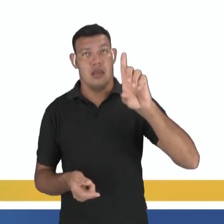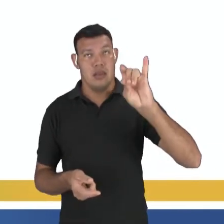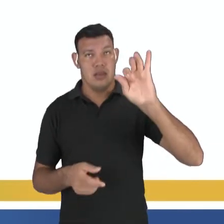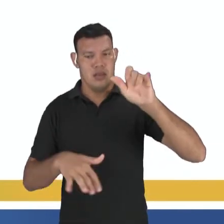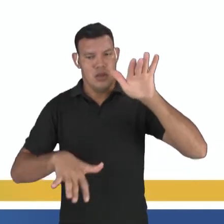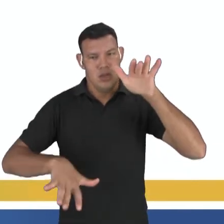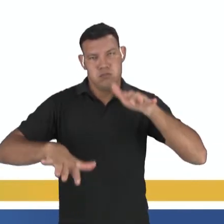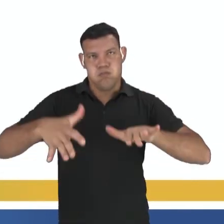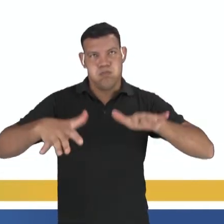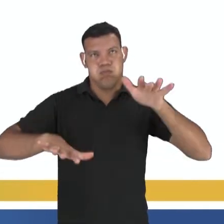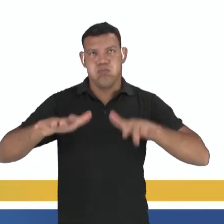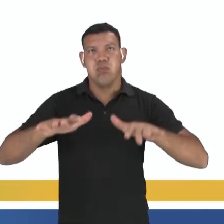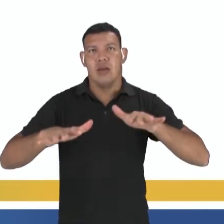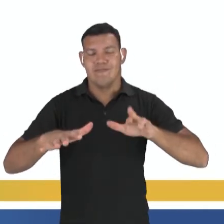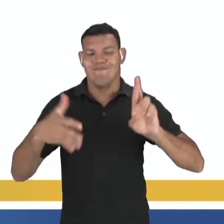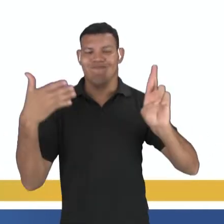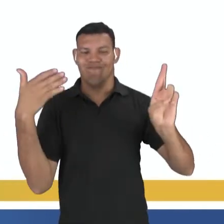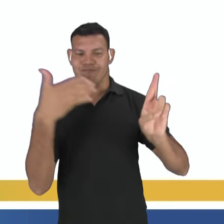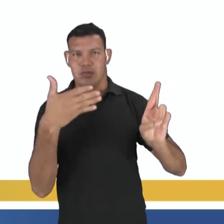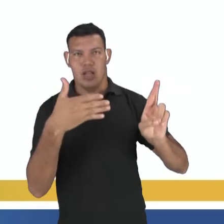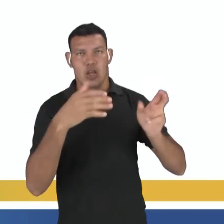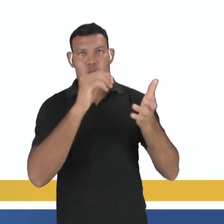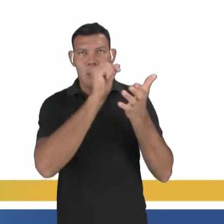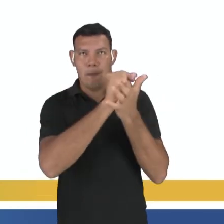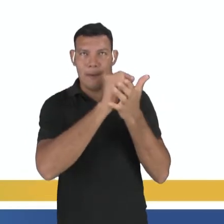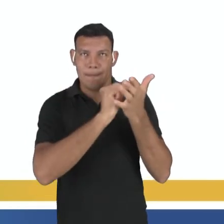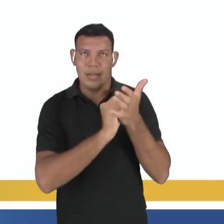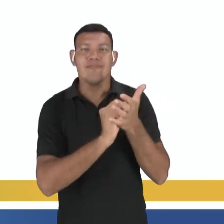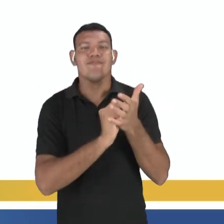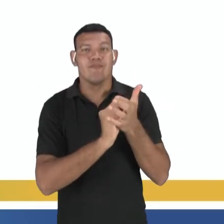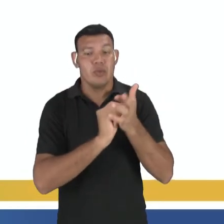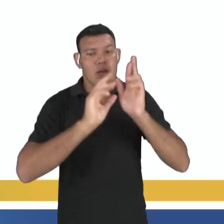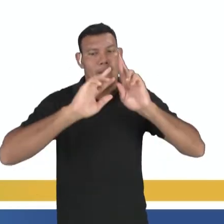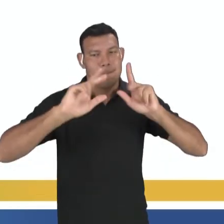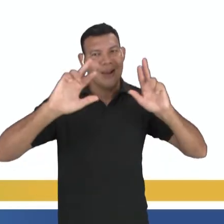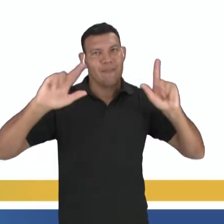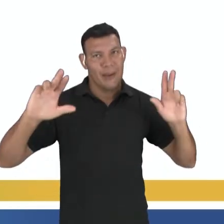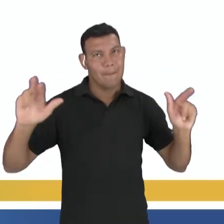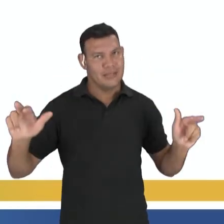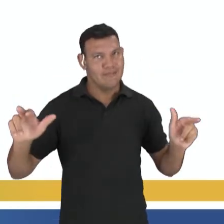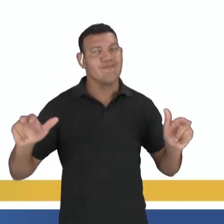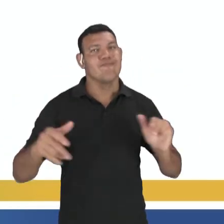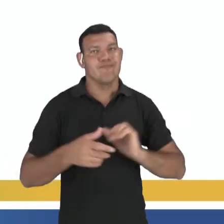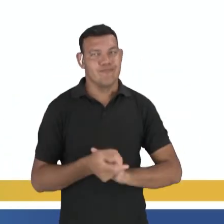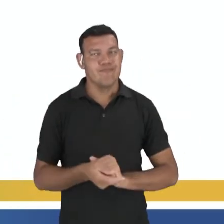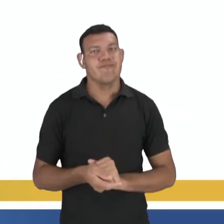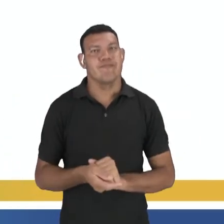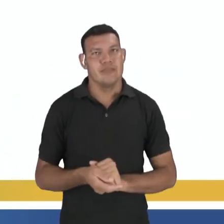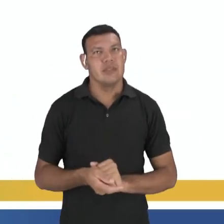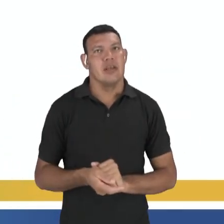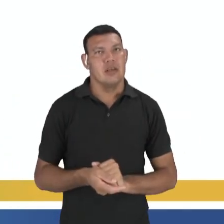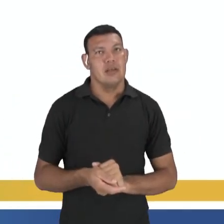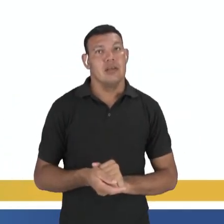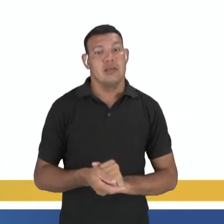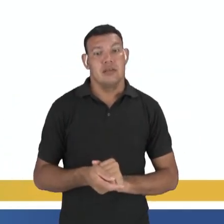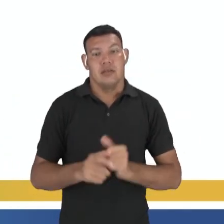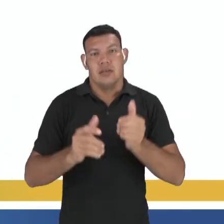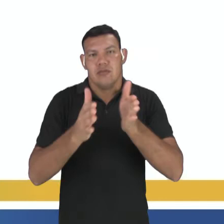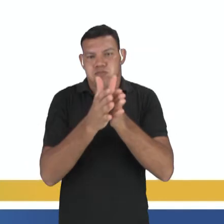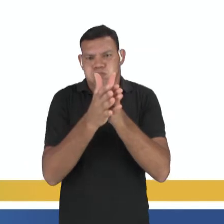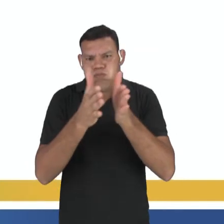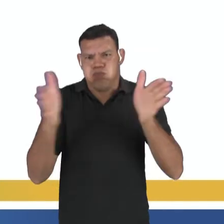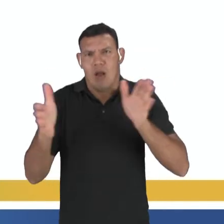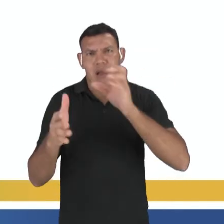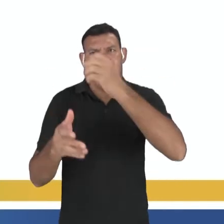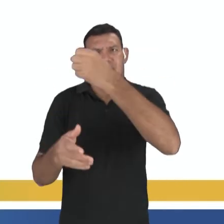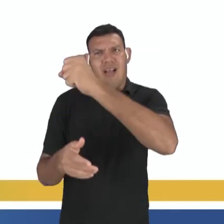média aritmética ela não representou bem os dados porque nós tivemos aí discrepâncias. Nós tivemos uma elevada amplitude